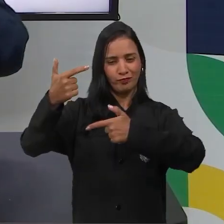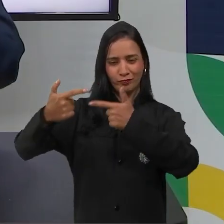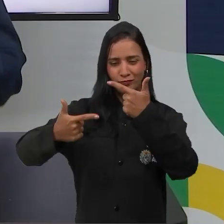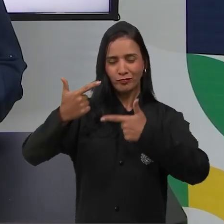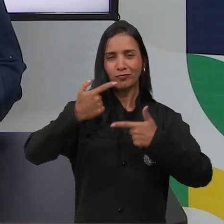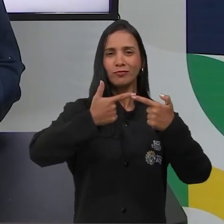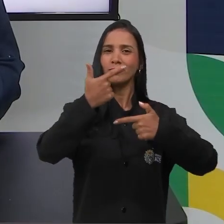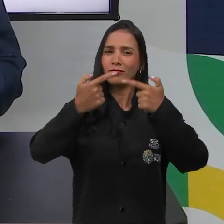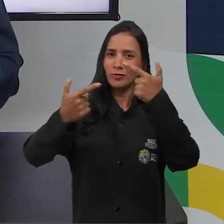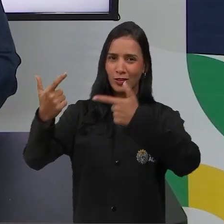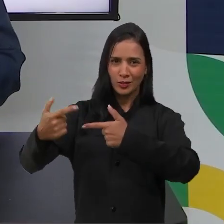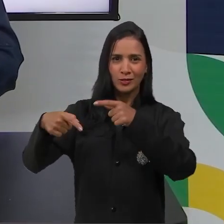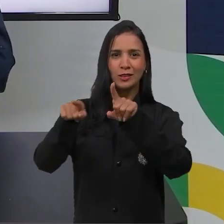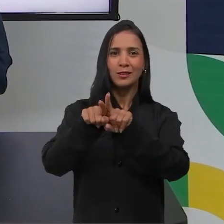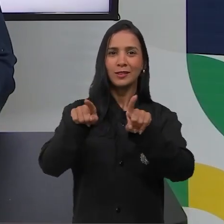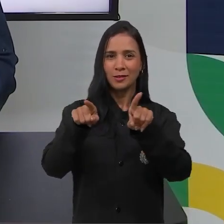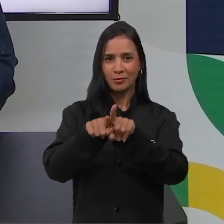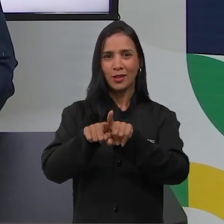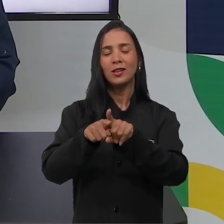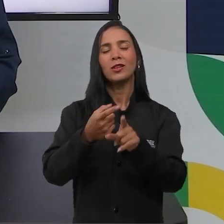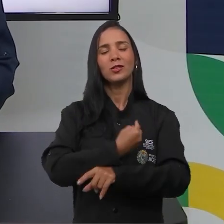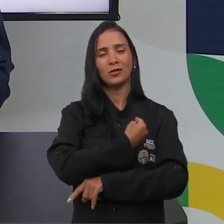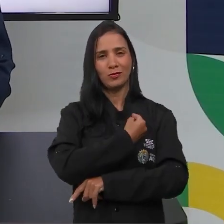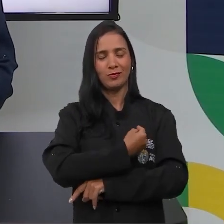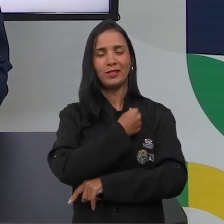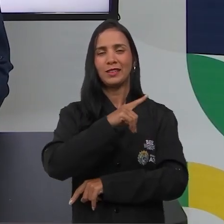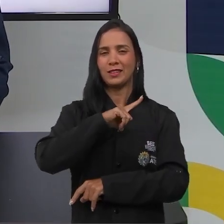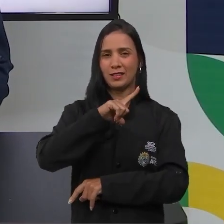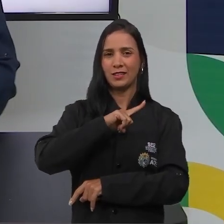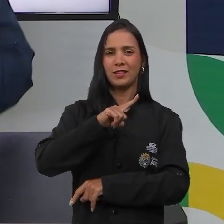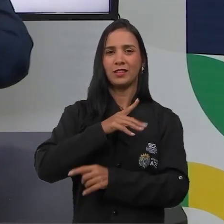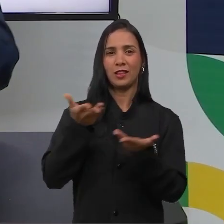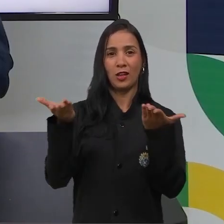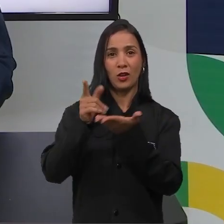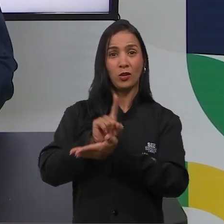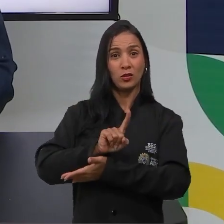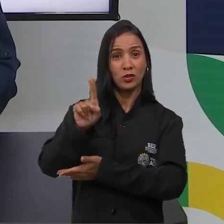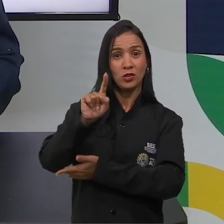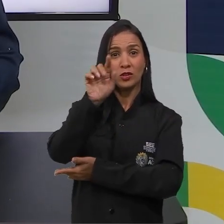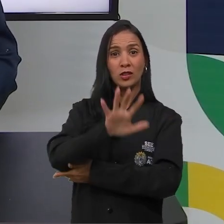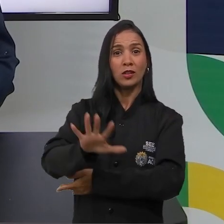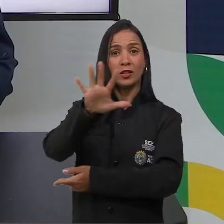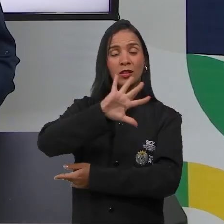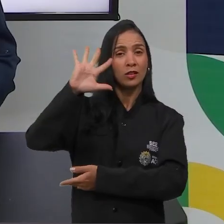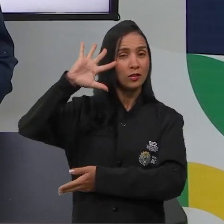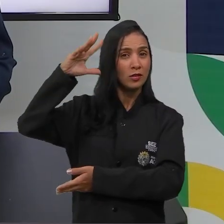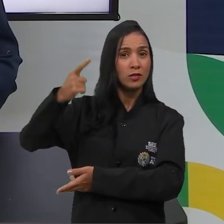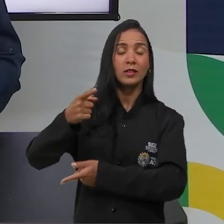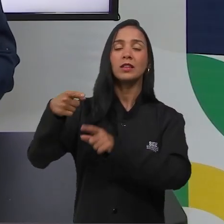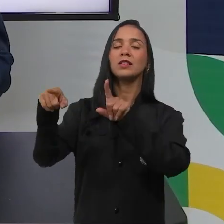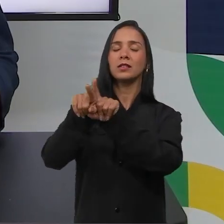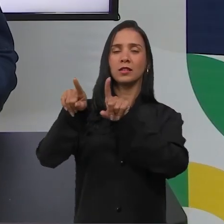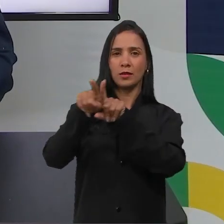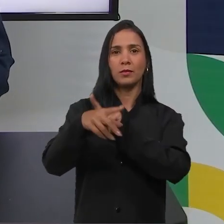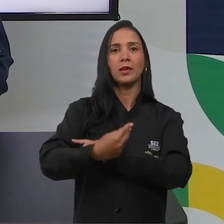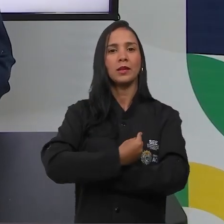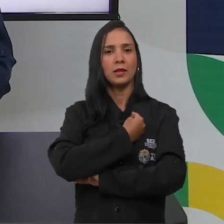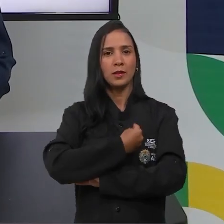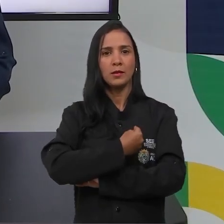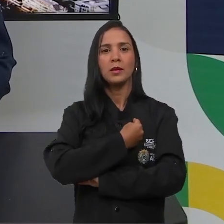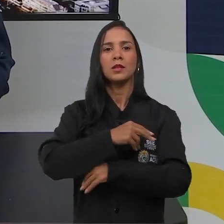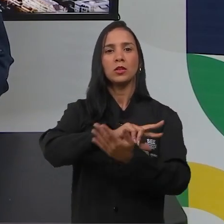conta das guerras civis que existem hoje no continente africano e é presente em vários países